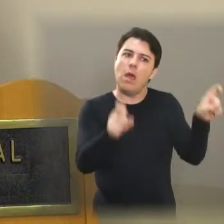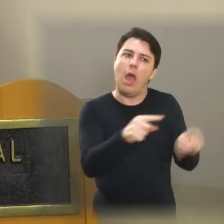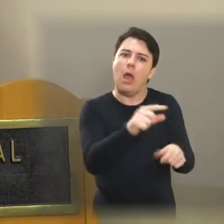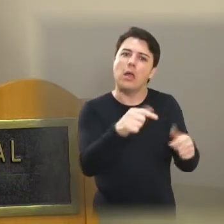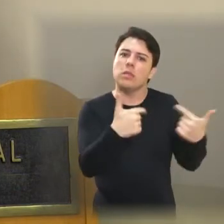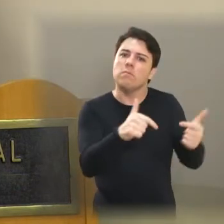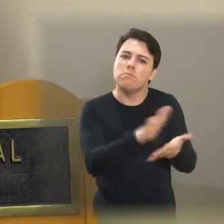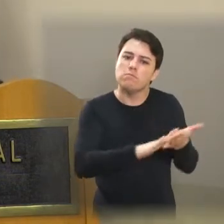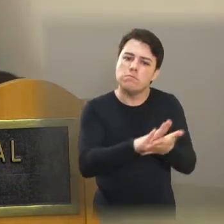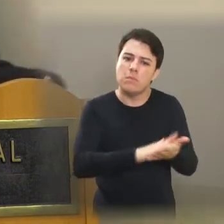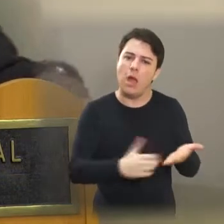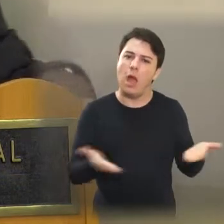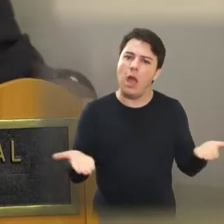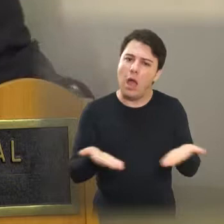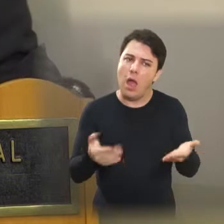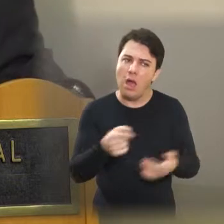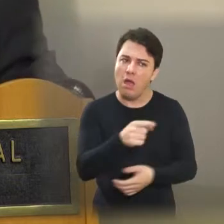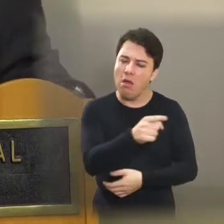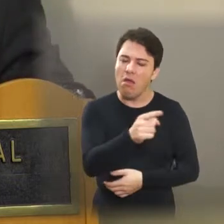daí?